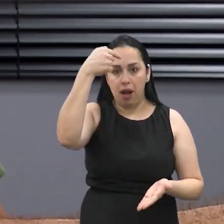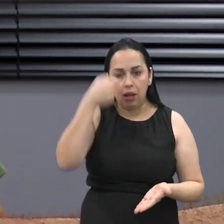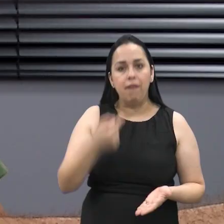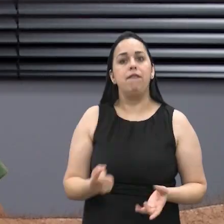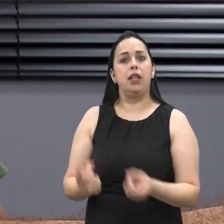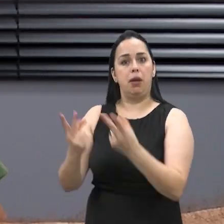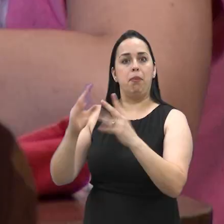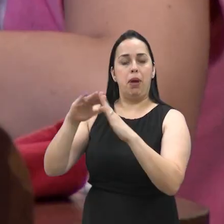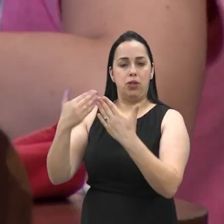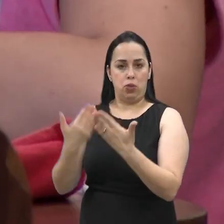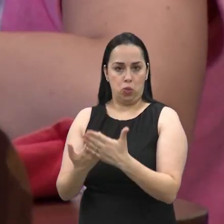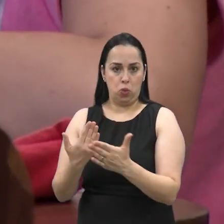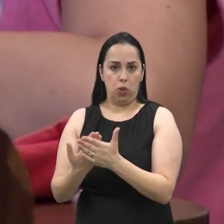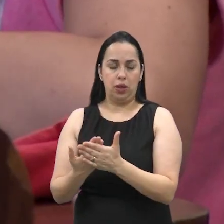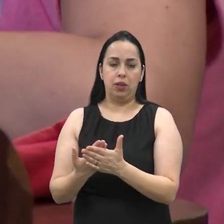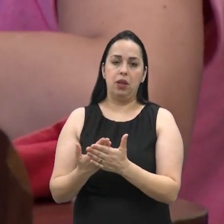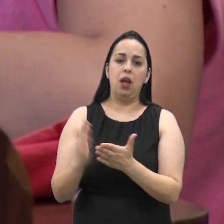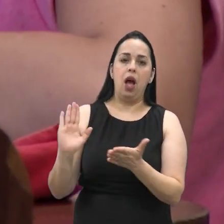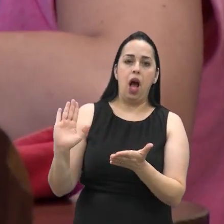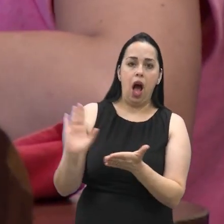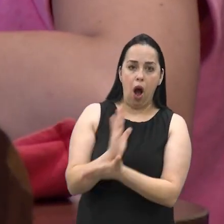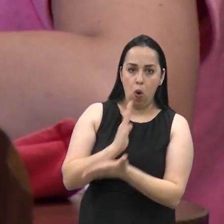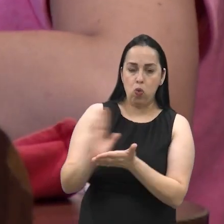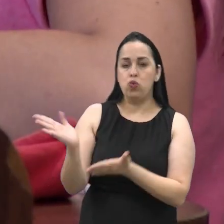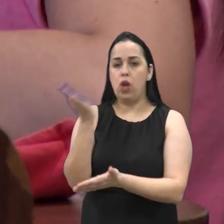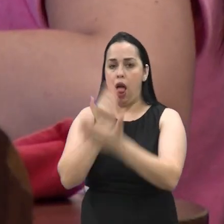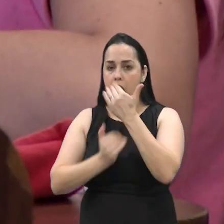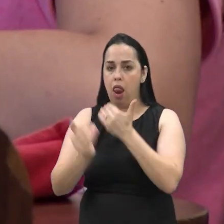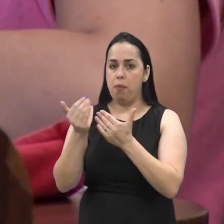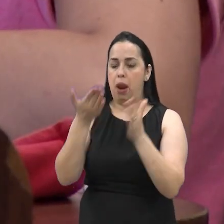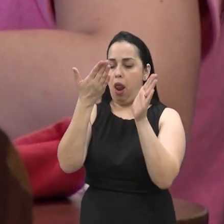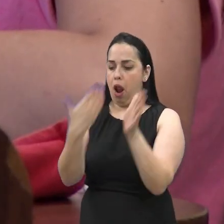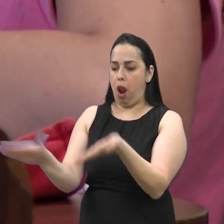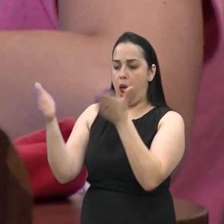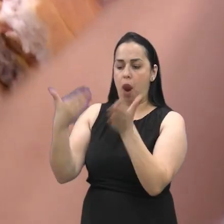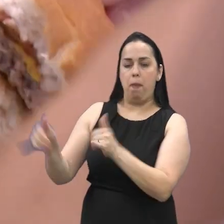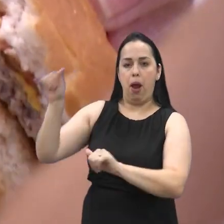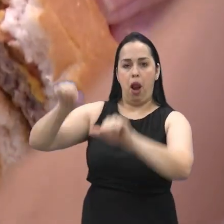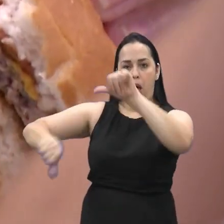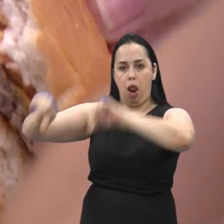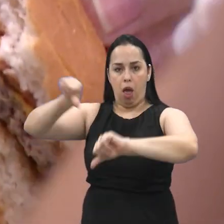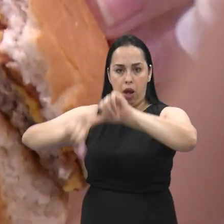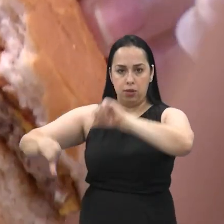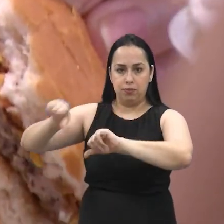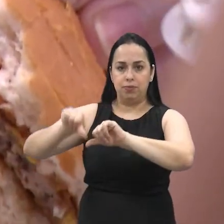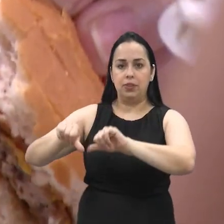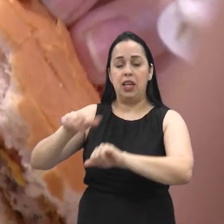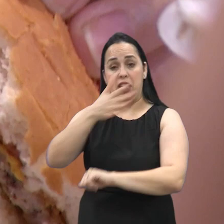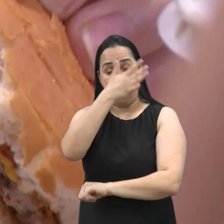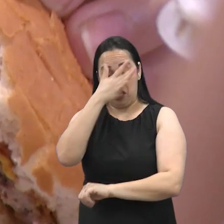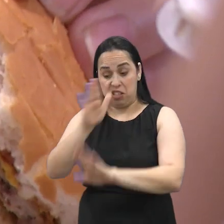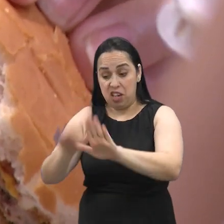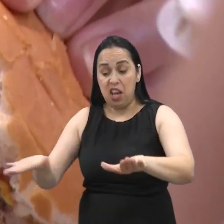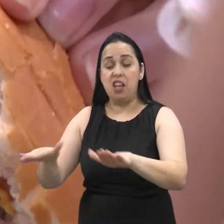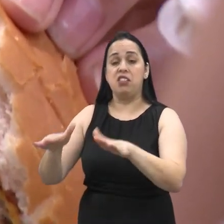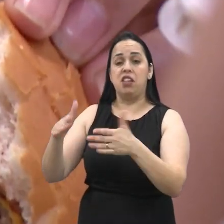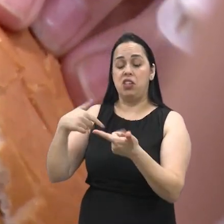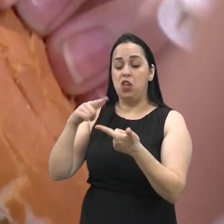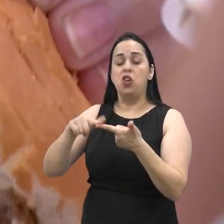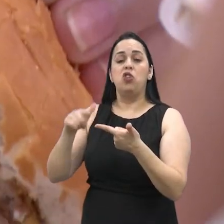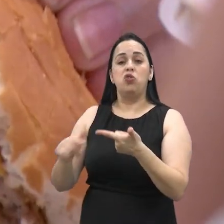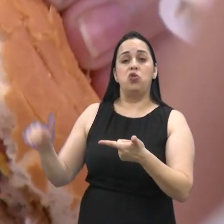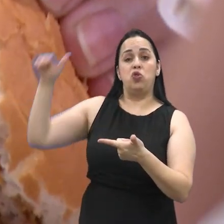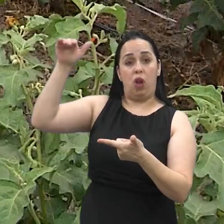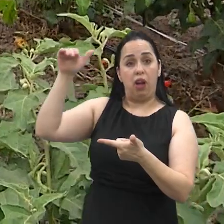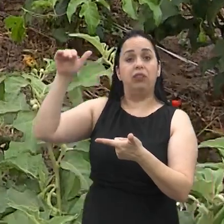vai para a rede escolar. Em uma realidade em que os alimentos ultraprocessados estão ganhando cada vez mais espaço na dieta de crianças,